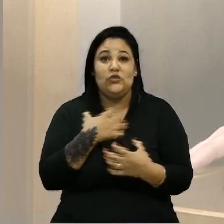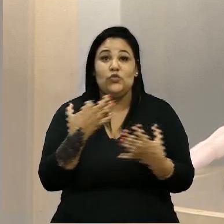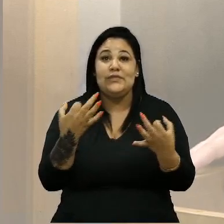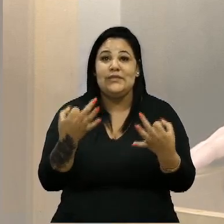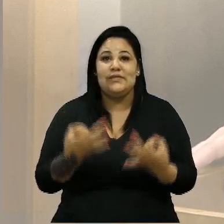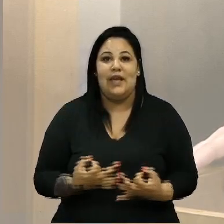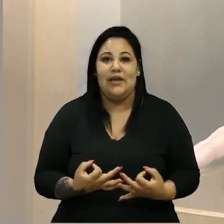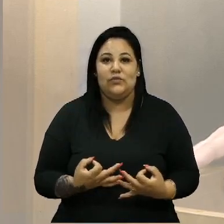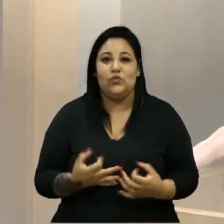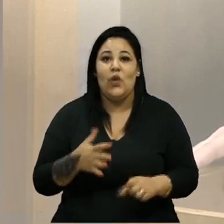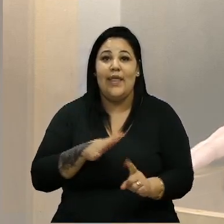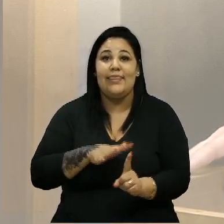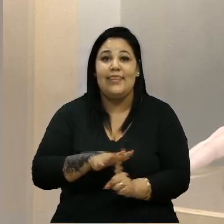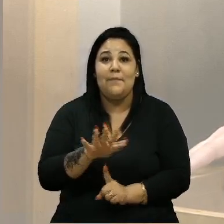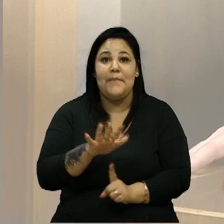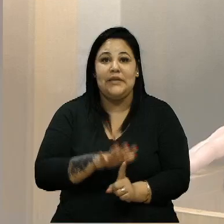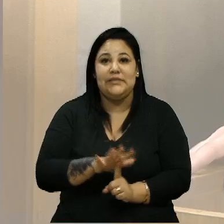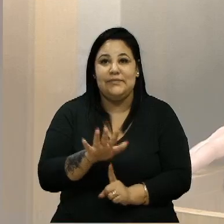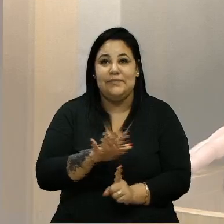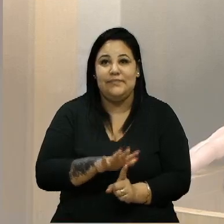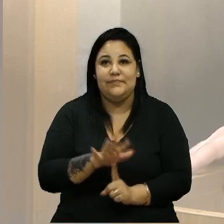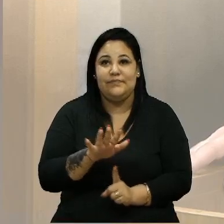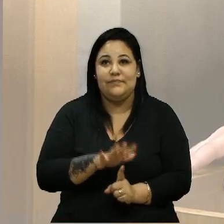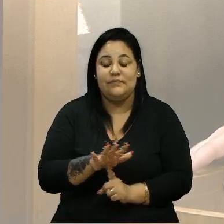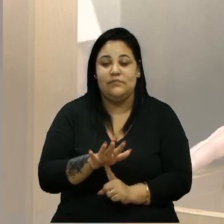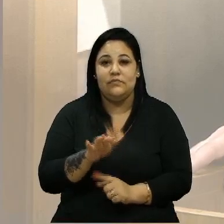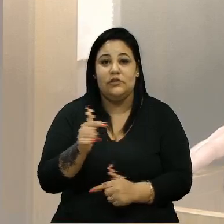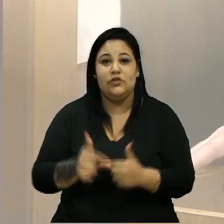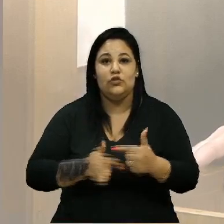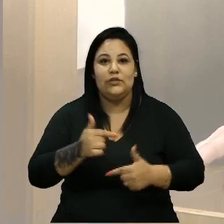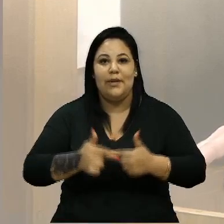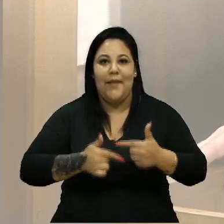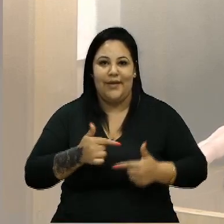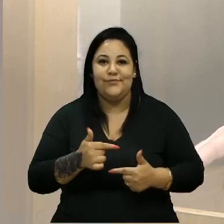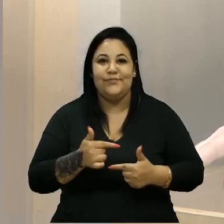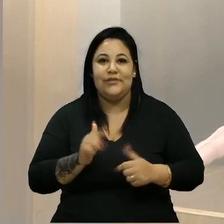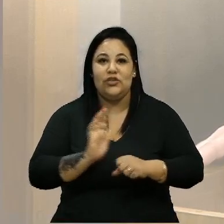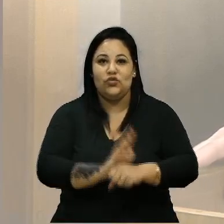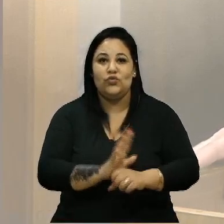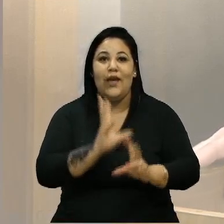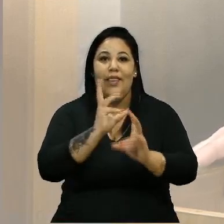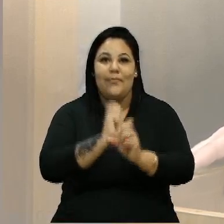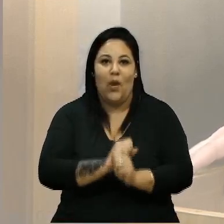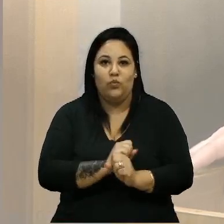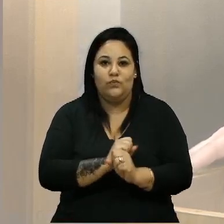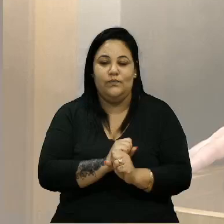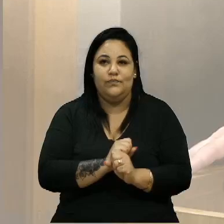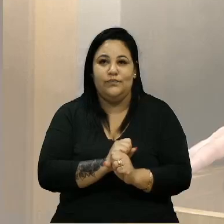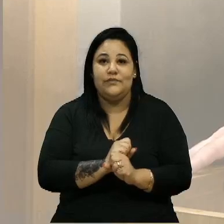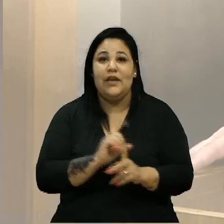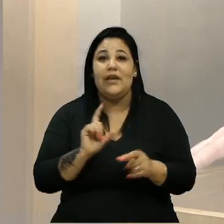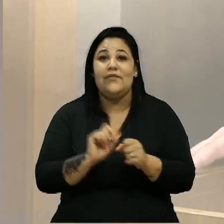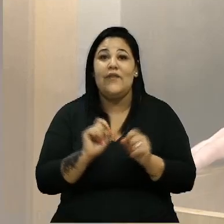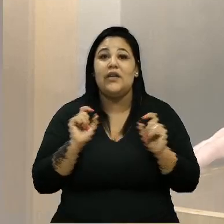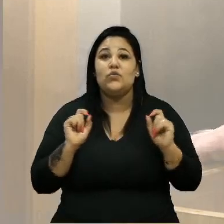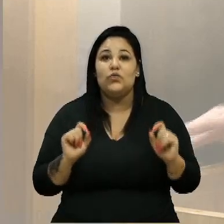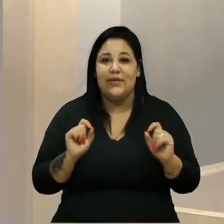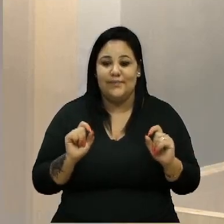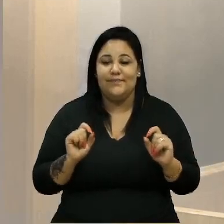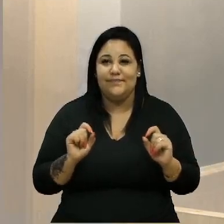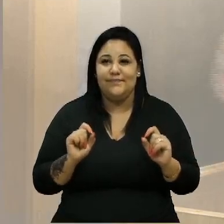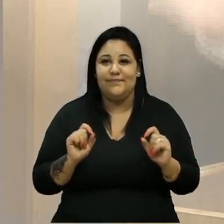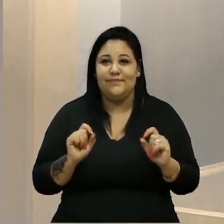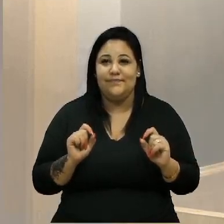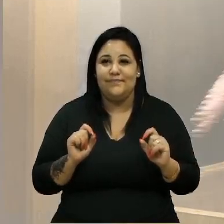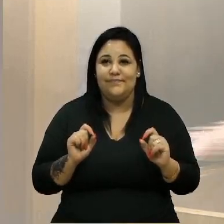adequada a demanda e os serviços da causa animal. E isso faz com que